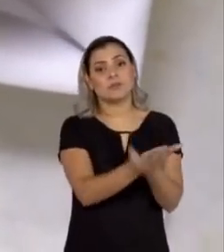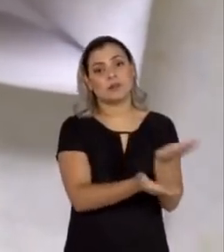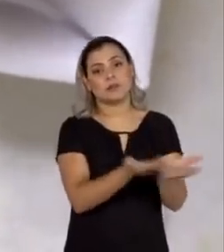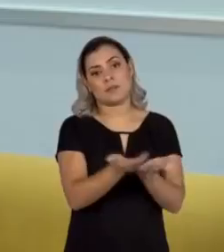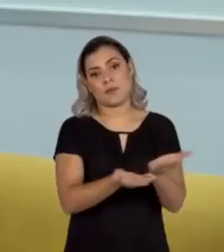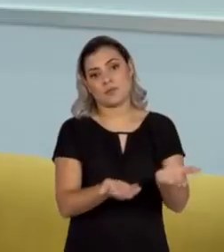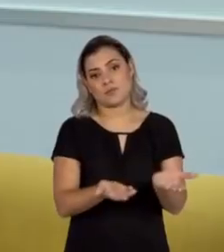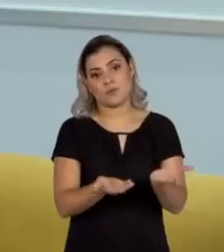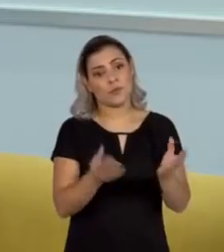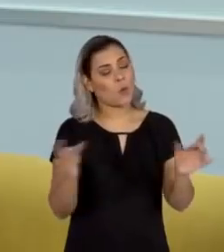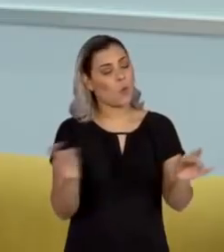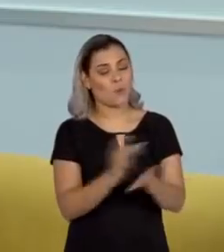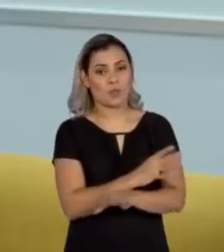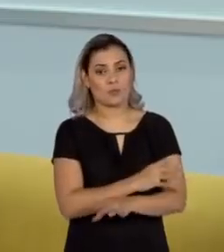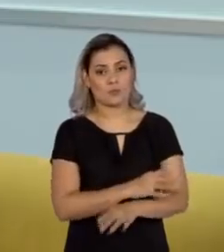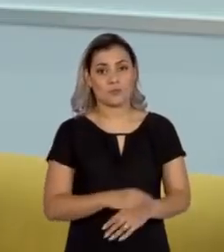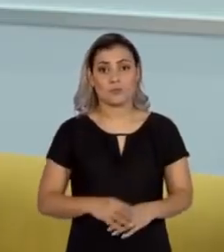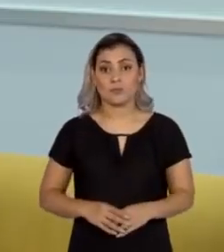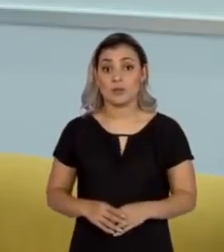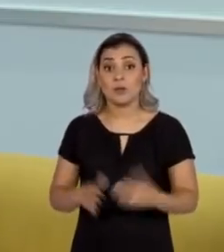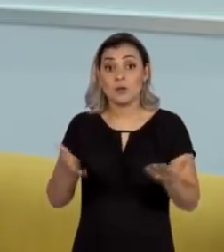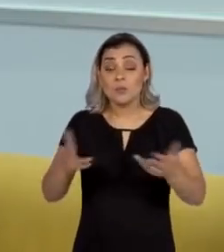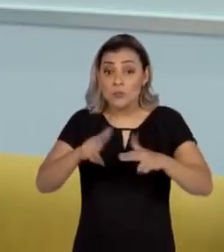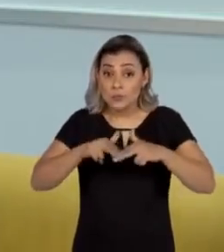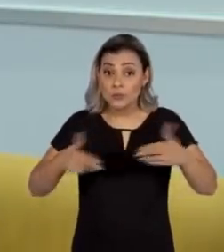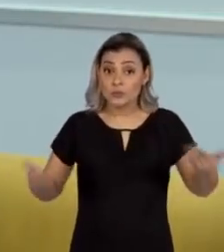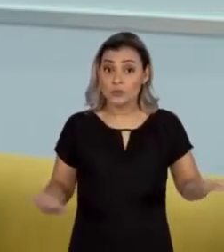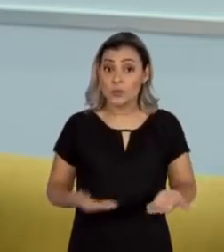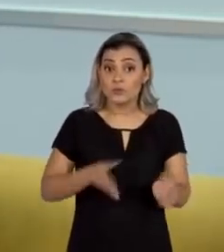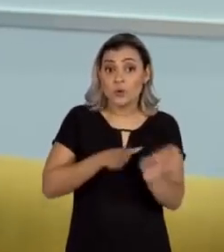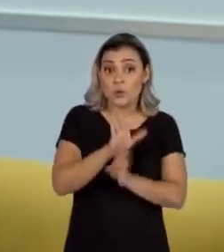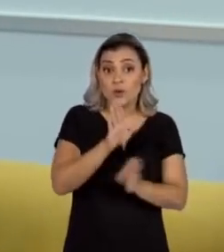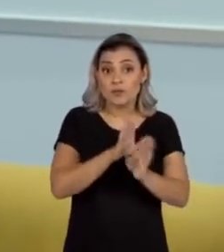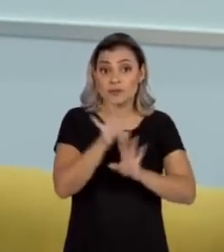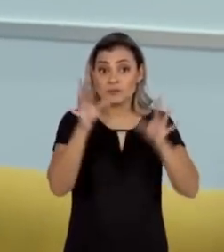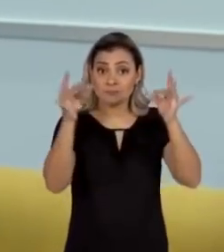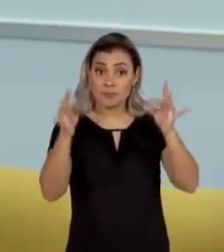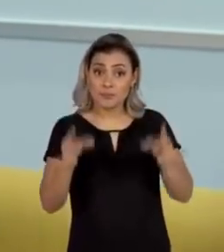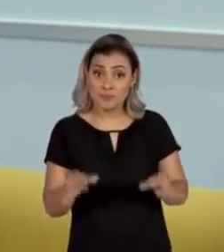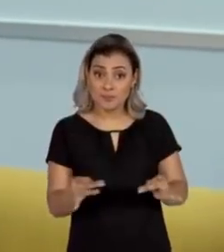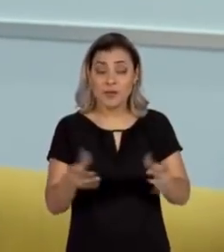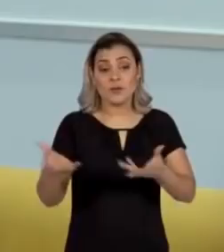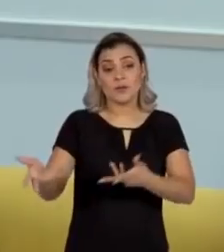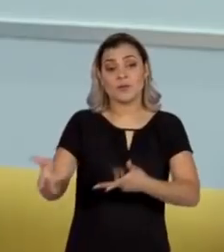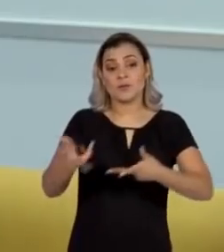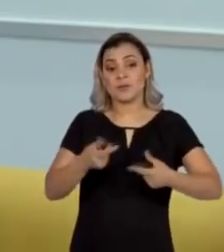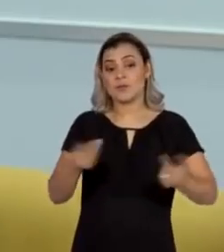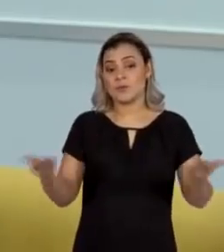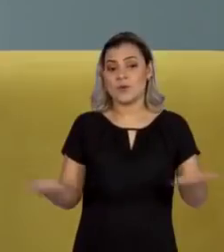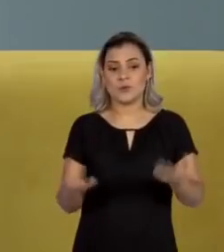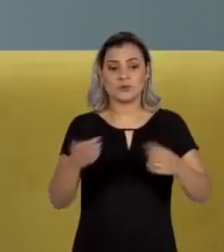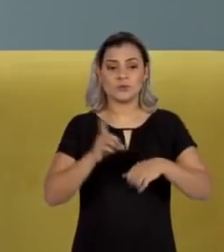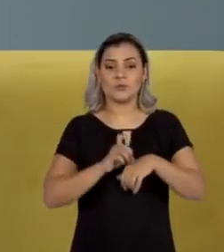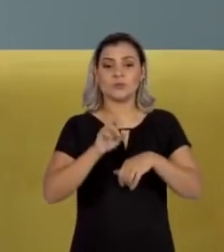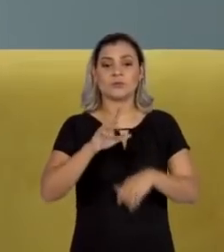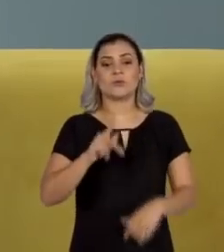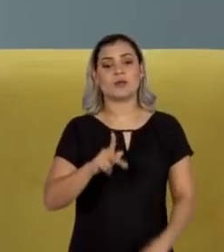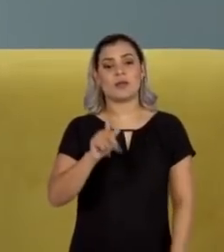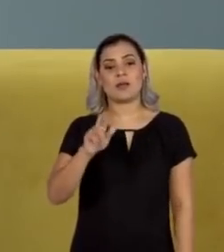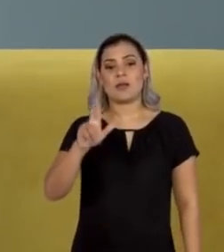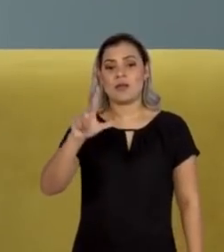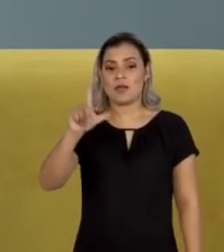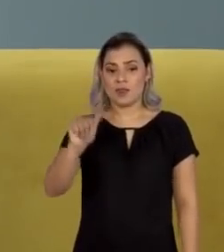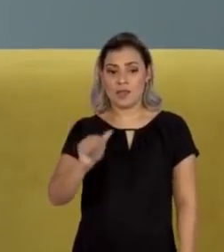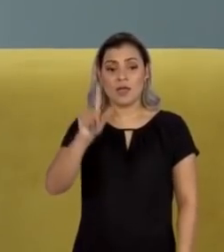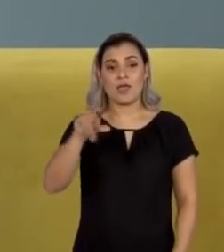todo. E para nos trazer mais orientações sobre diabetes, nós recebemos hoje a doutora Carla Mello, que é